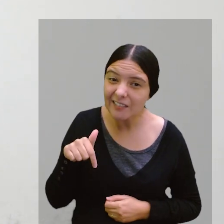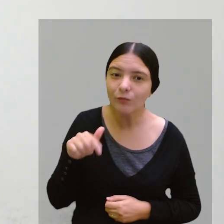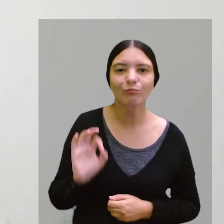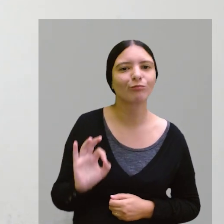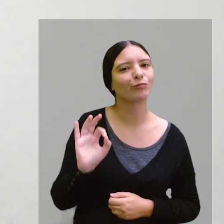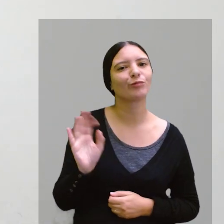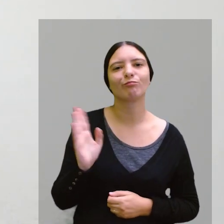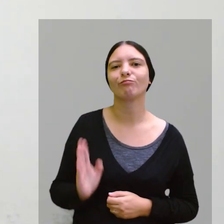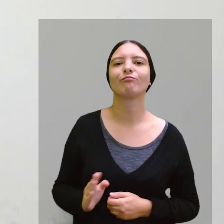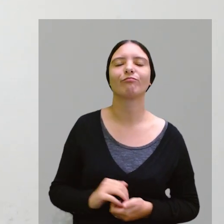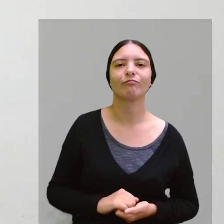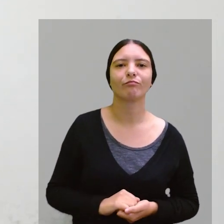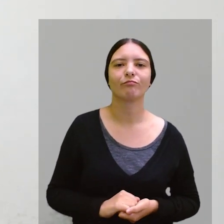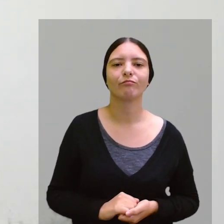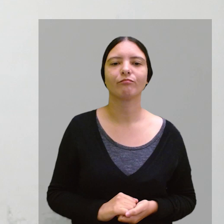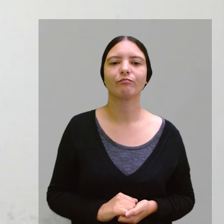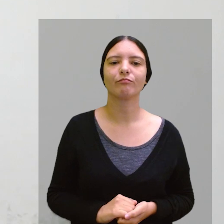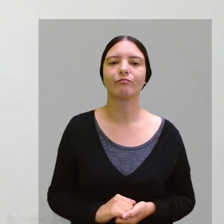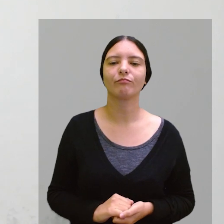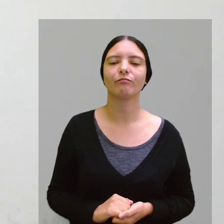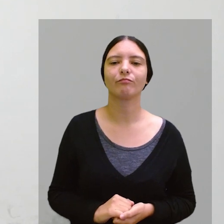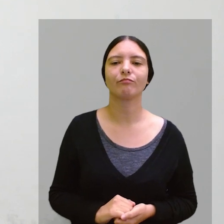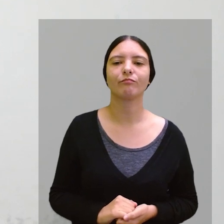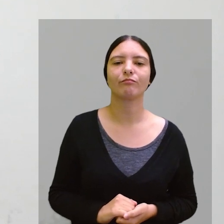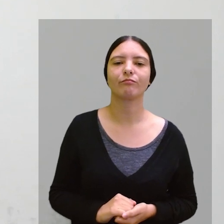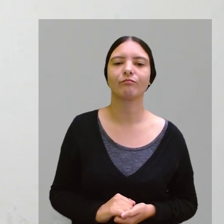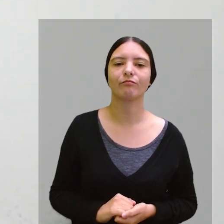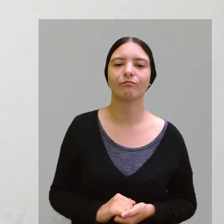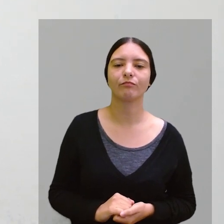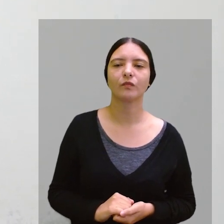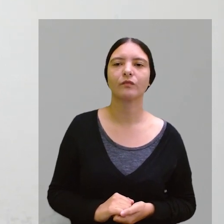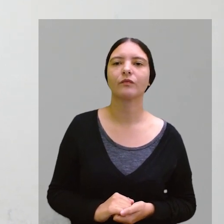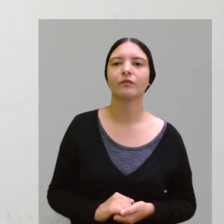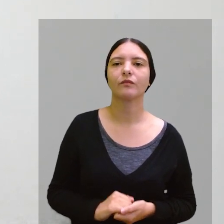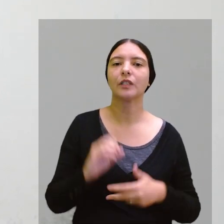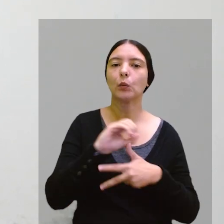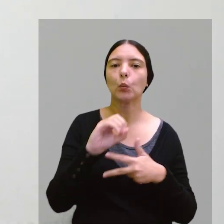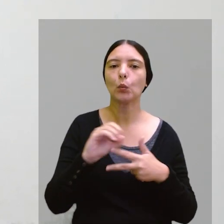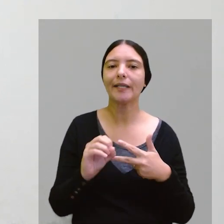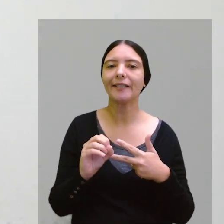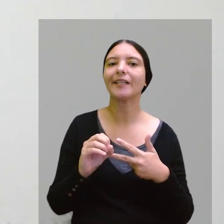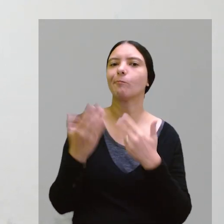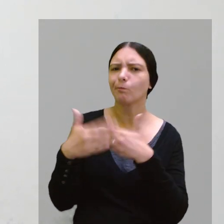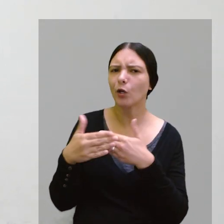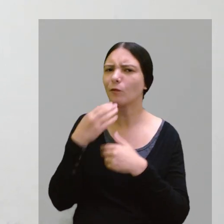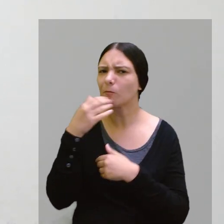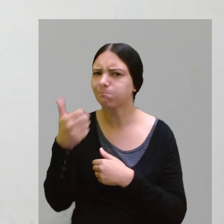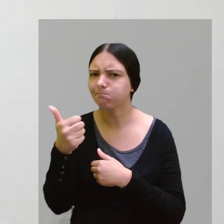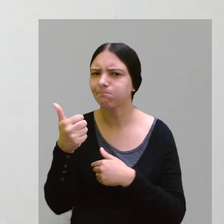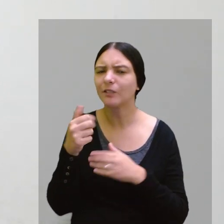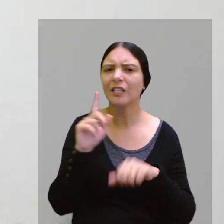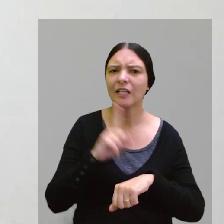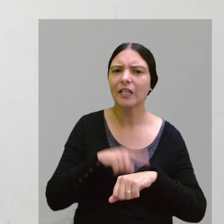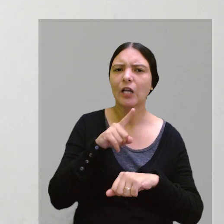7% no Brasil. Se dá mal, né? Ele chega aí, aí chega na hora da redação, se dá mal. Entendeu? E vocês